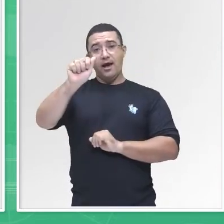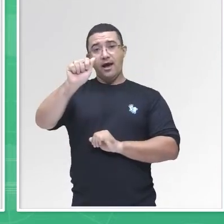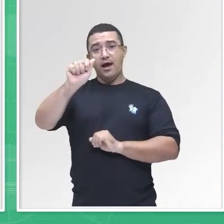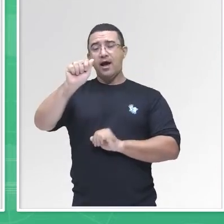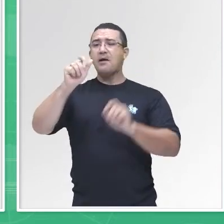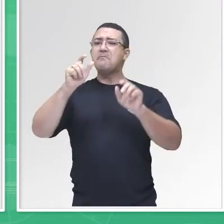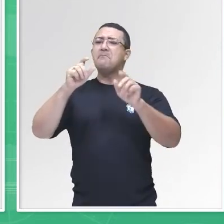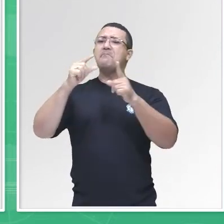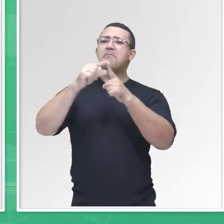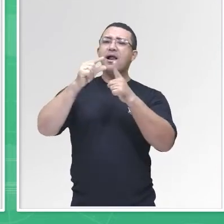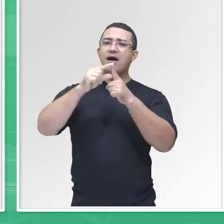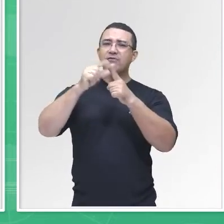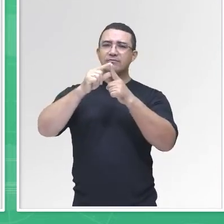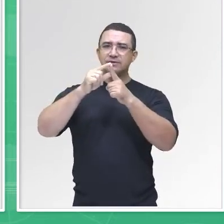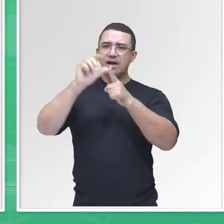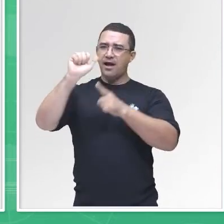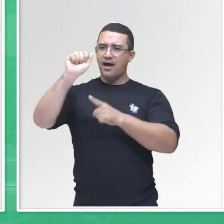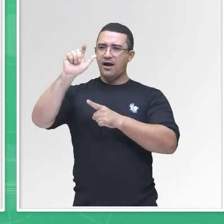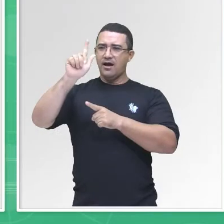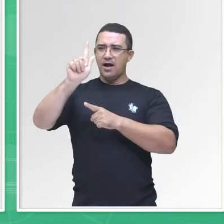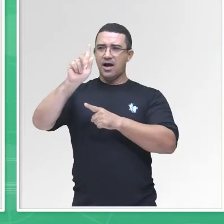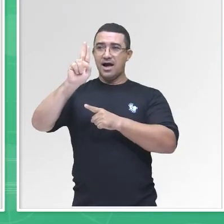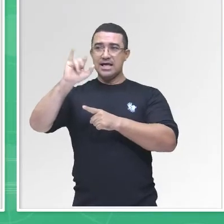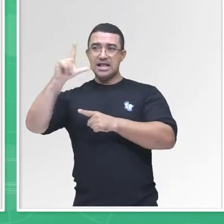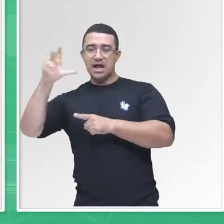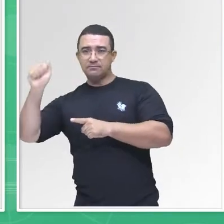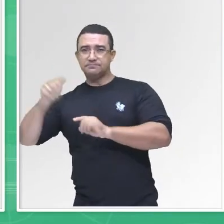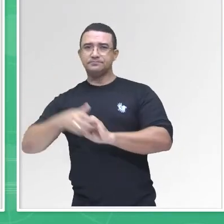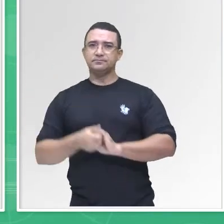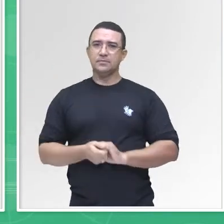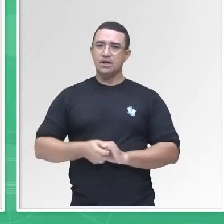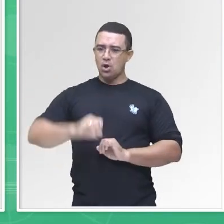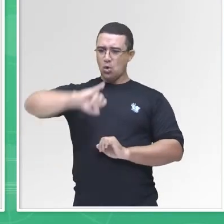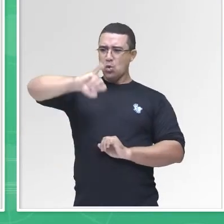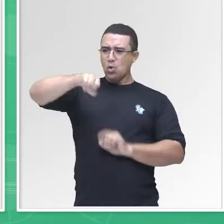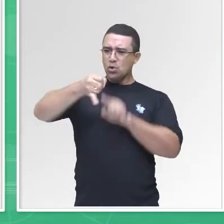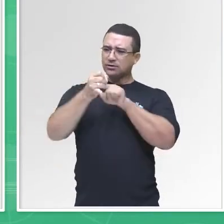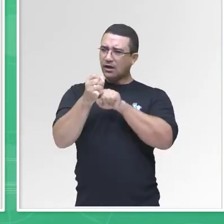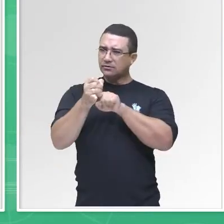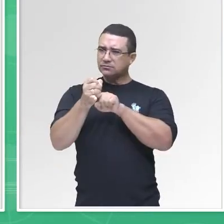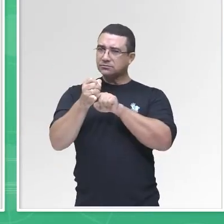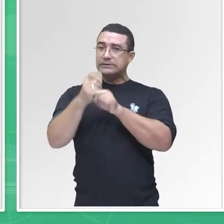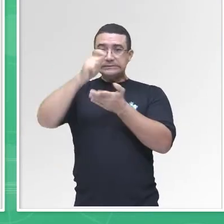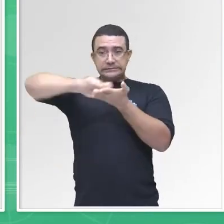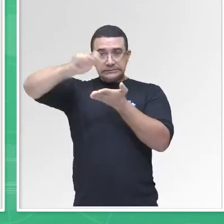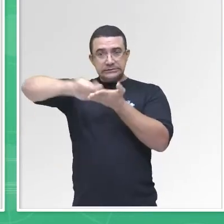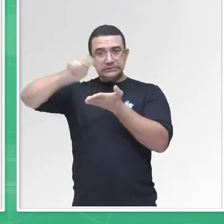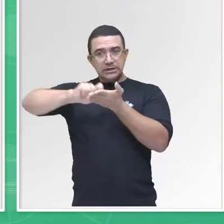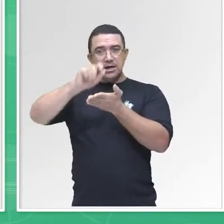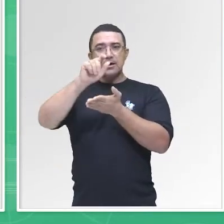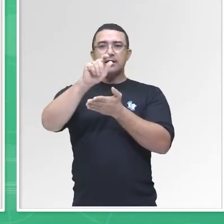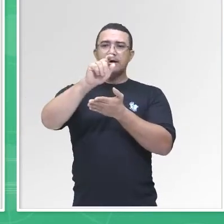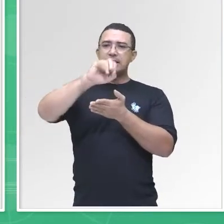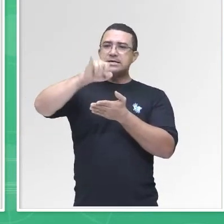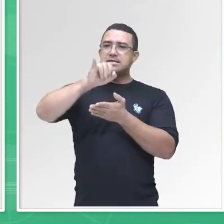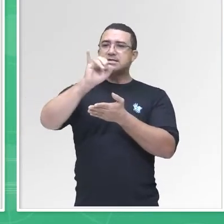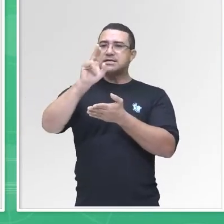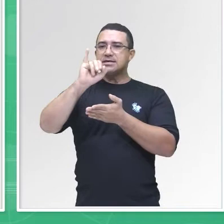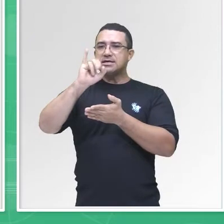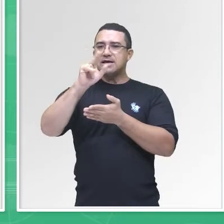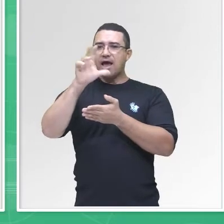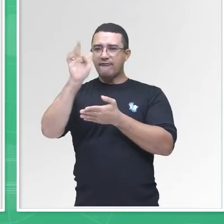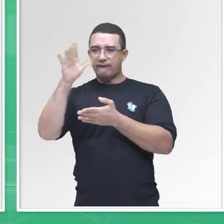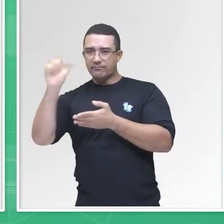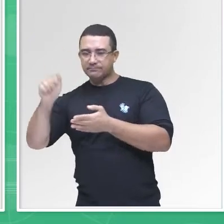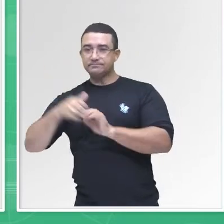palavra águila. Né? Com la rota, se escreve jirafa. E com la N,